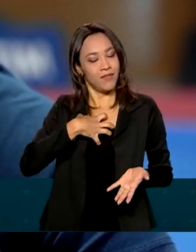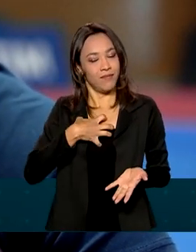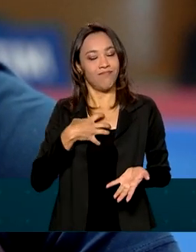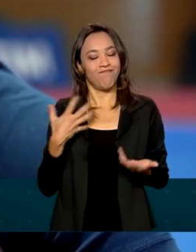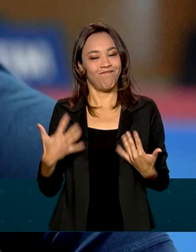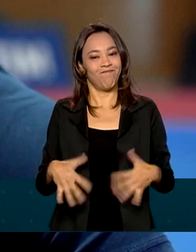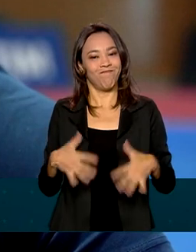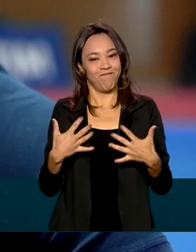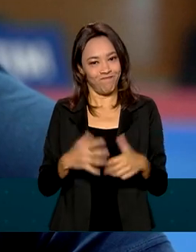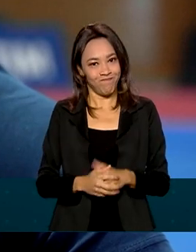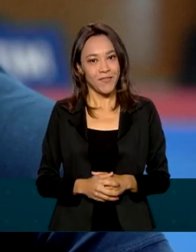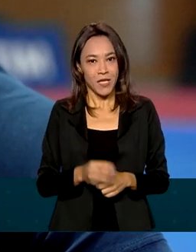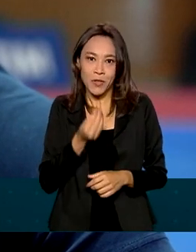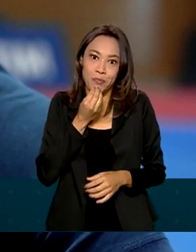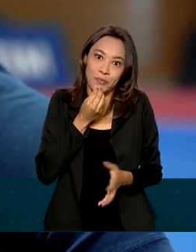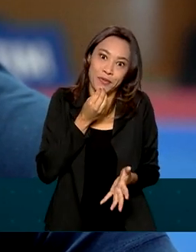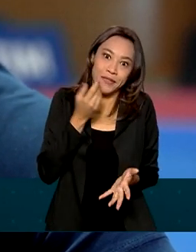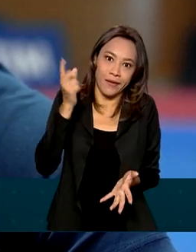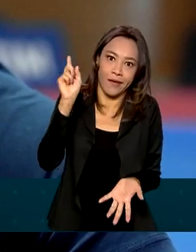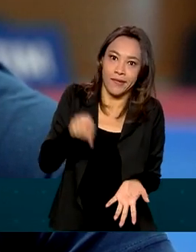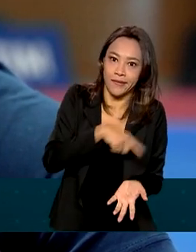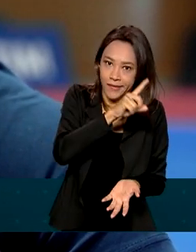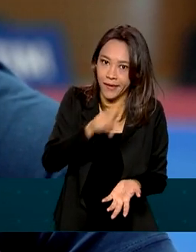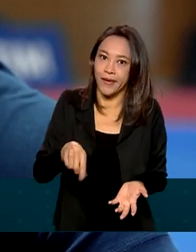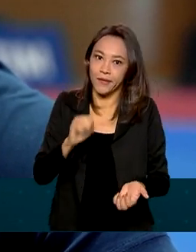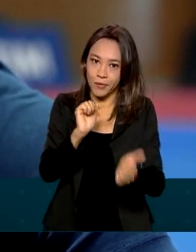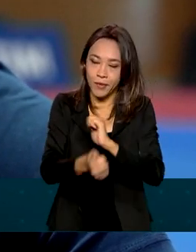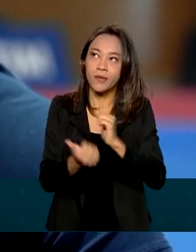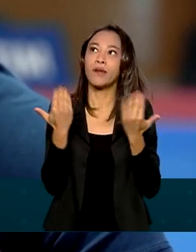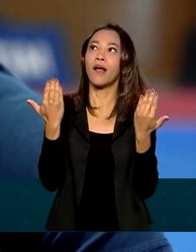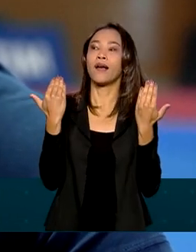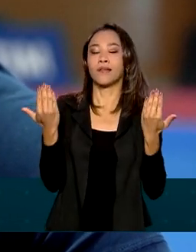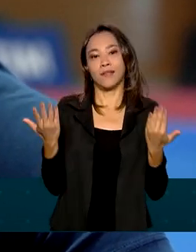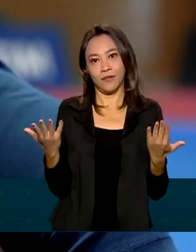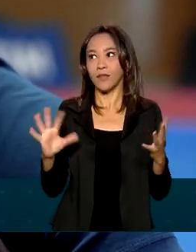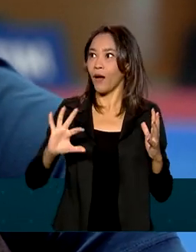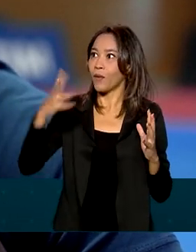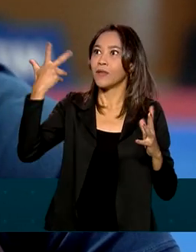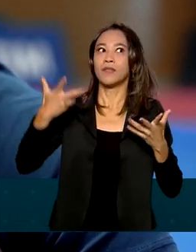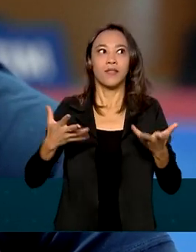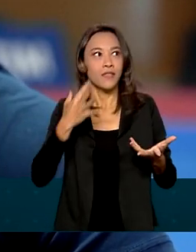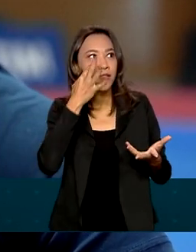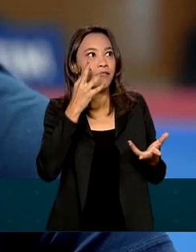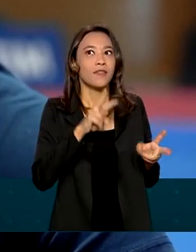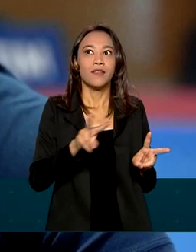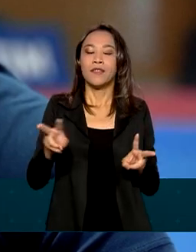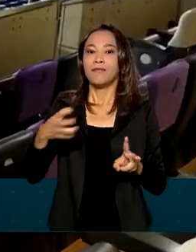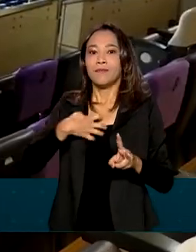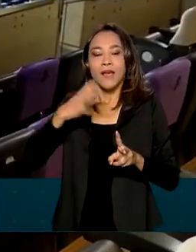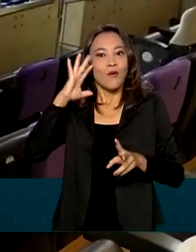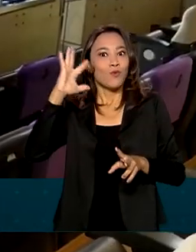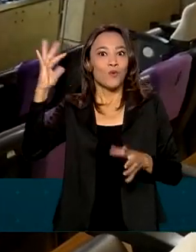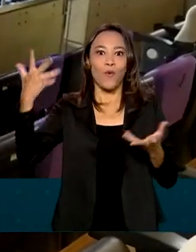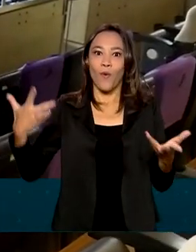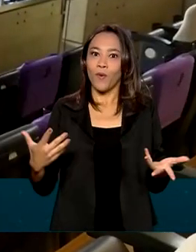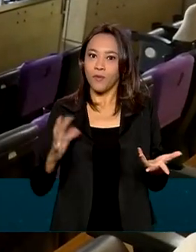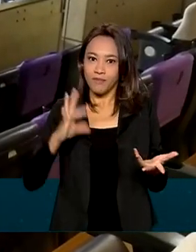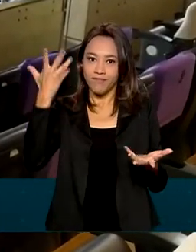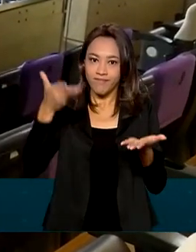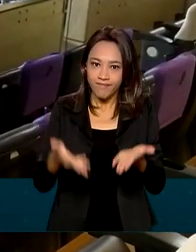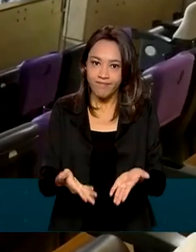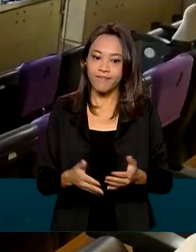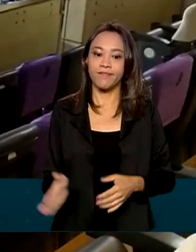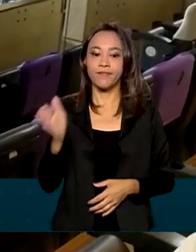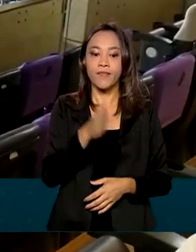também o momento de que poderia não ter acontecido os Jogos, então graças a Deus que aconteceu e agora está vivendo isso aqui, é a realização de um sonho. Ontem, o ministro